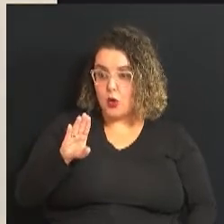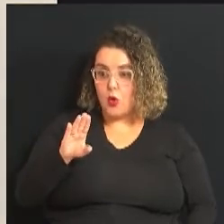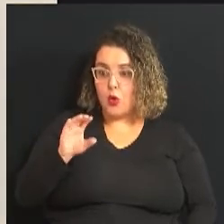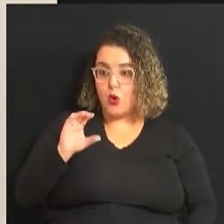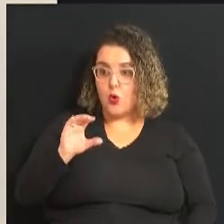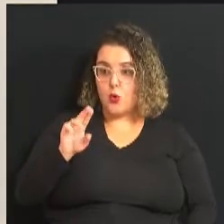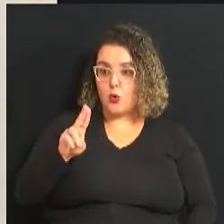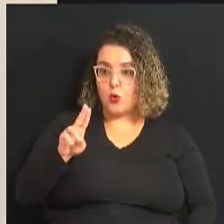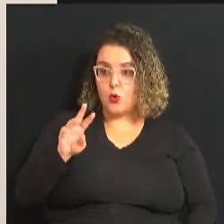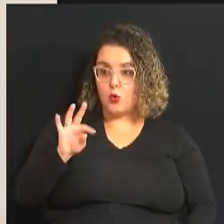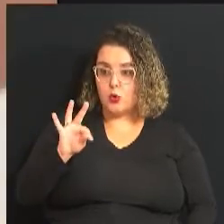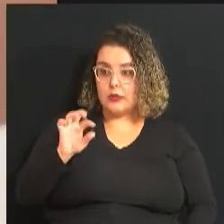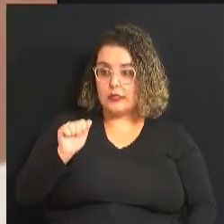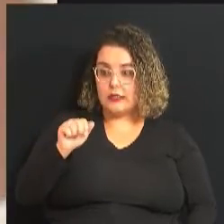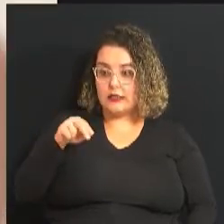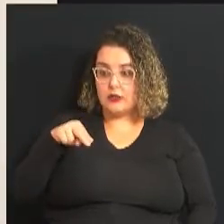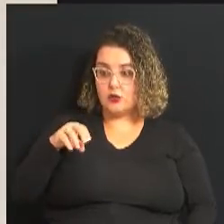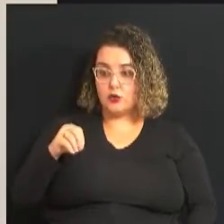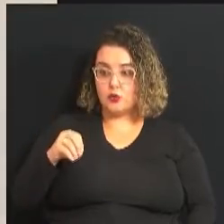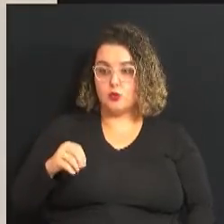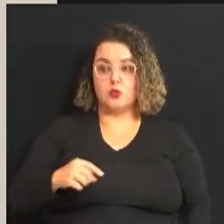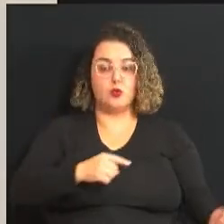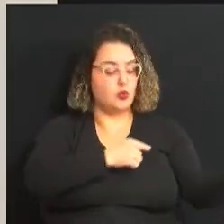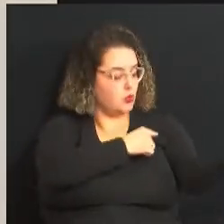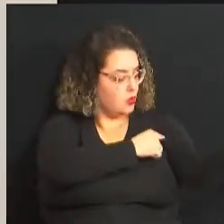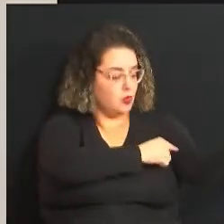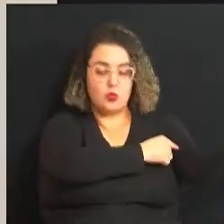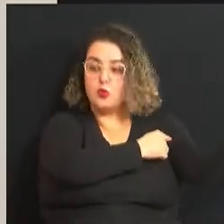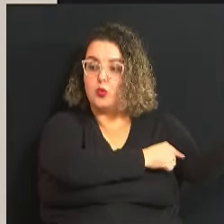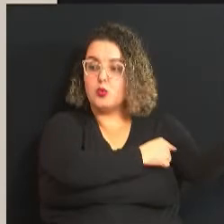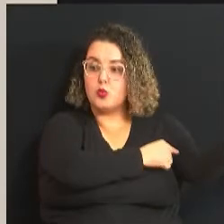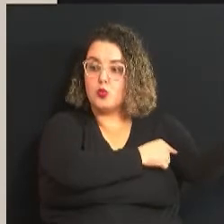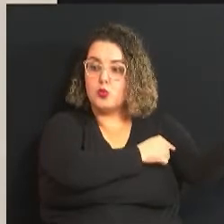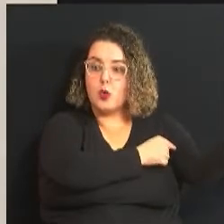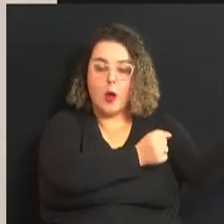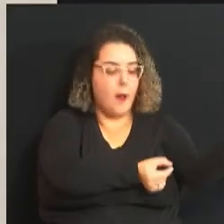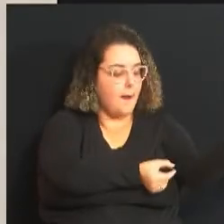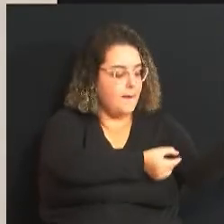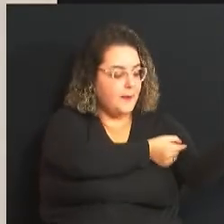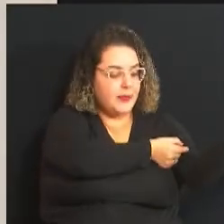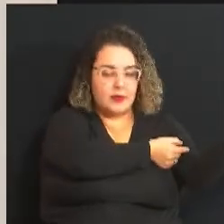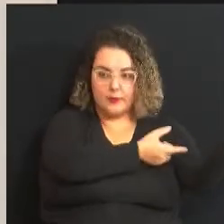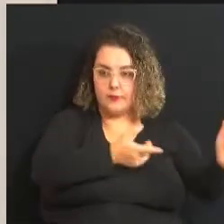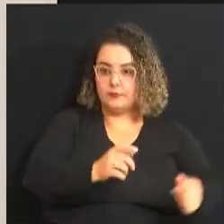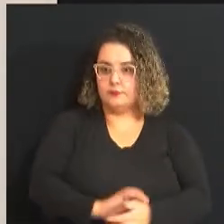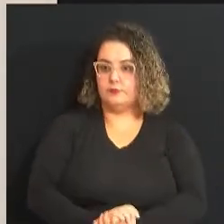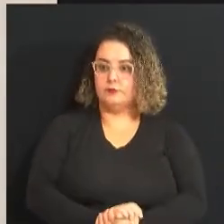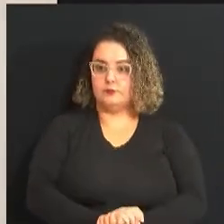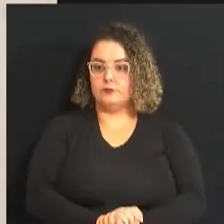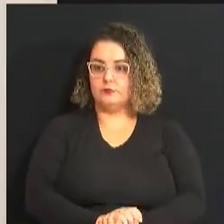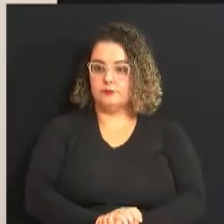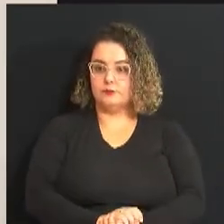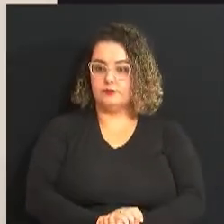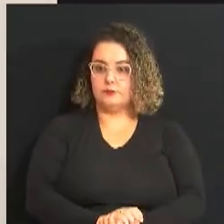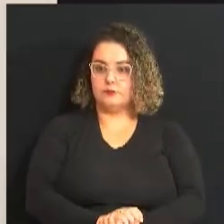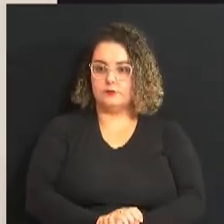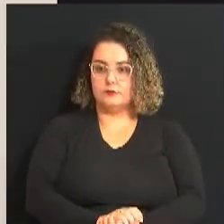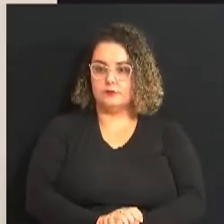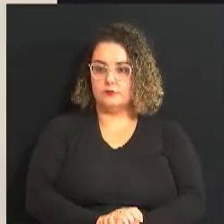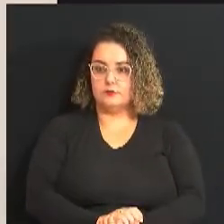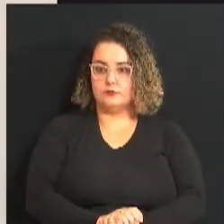do antebraço, né, do braço, e a gente coloca, não é